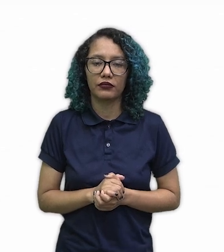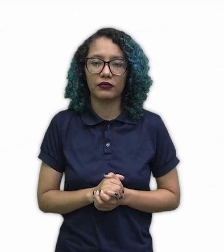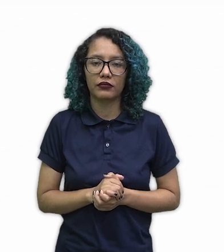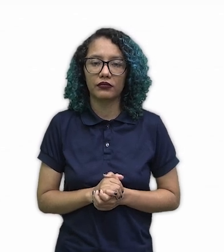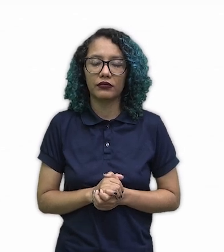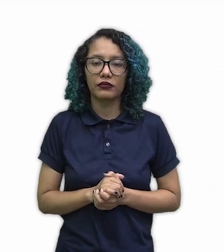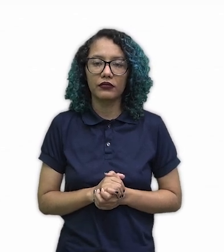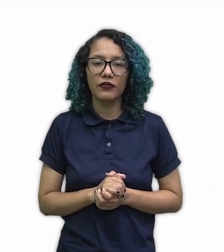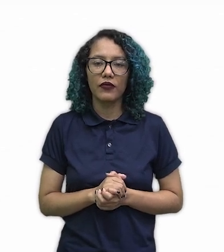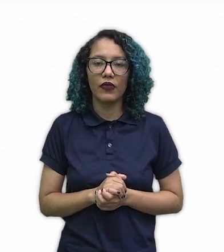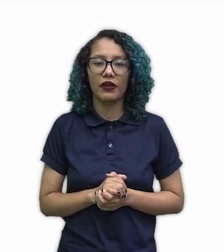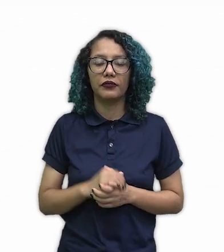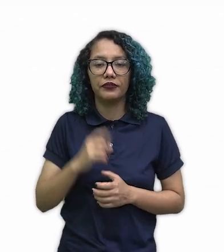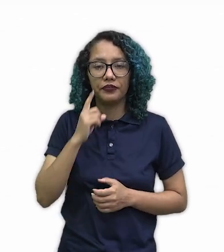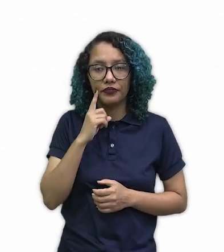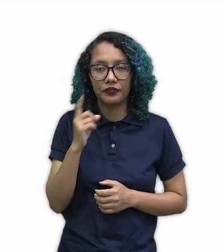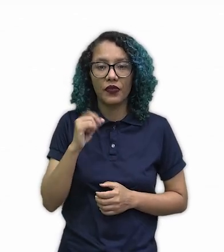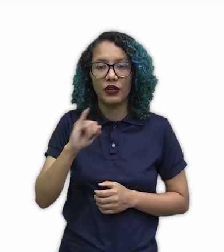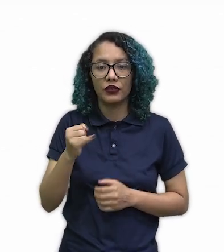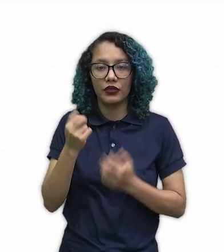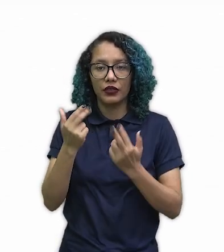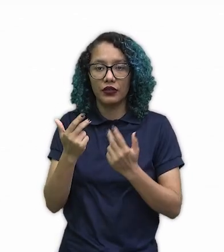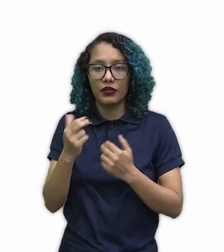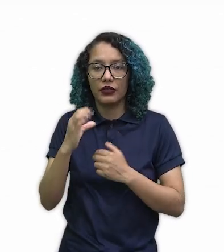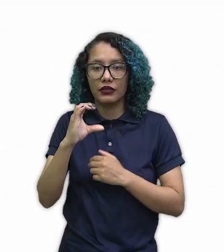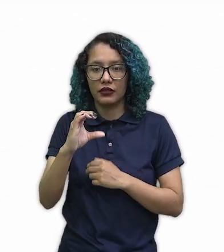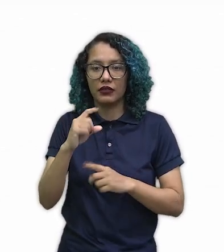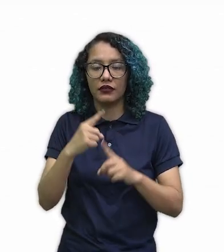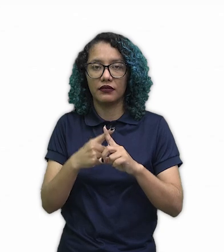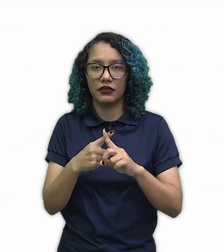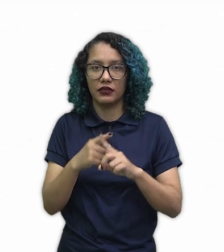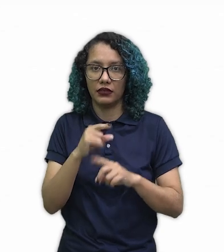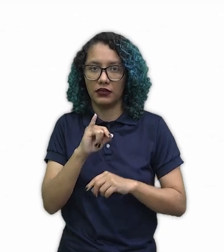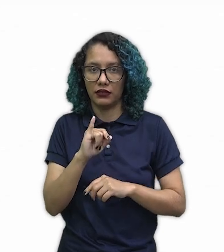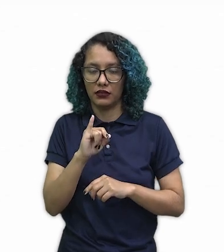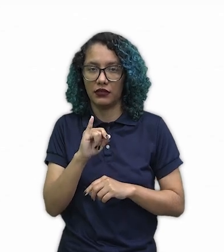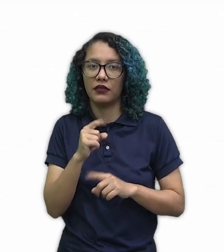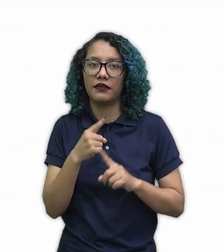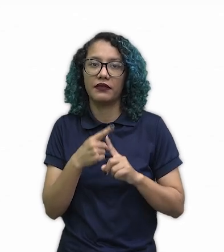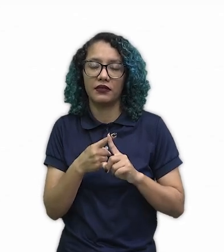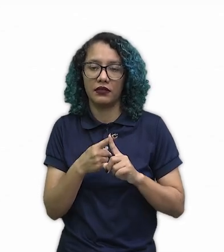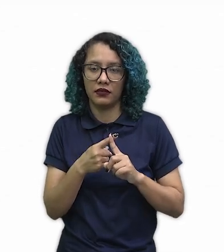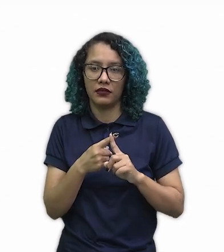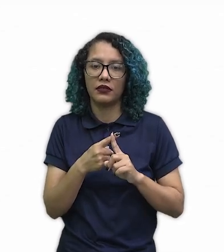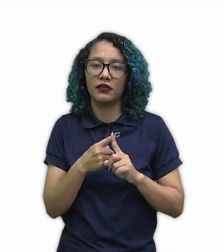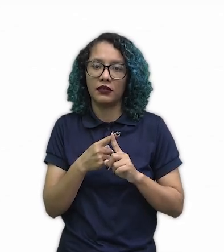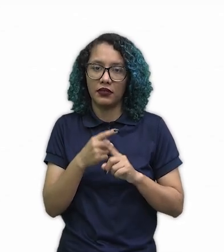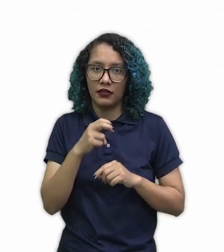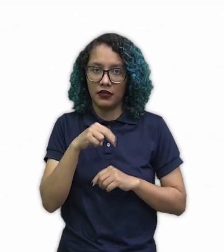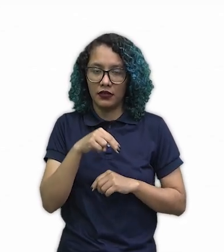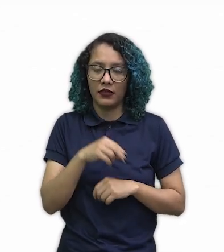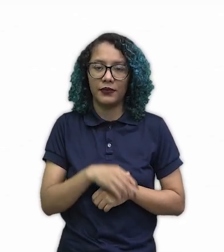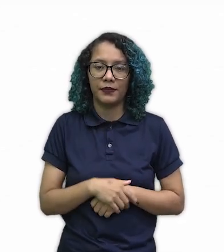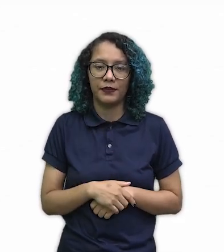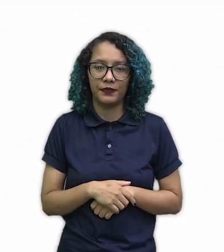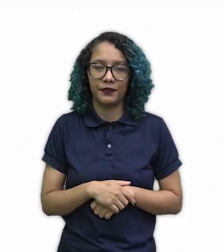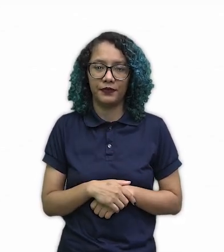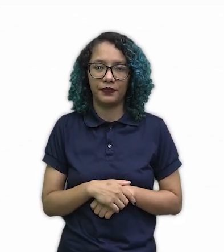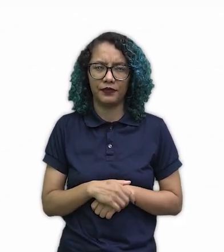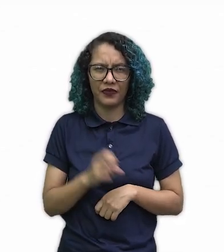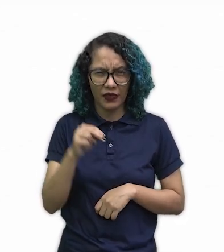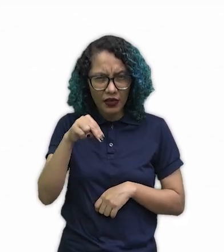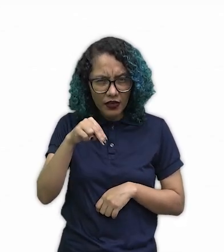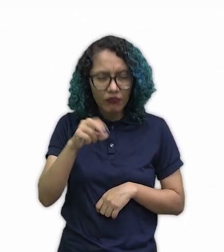Fórmula dos juros simples. Está aí a fórmula. A fórmula para calcular os juros simples é